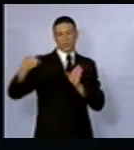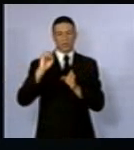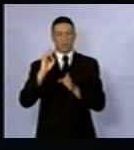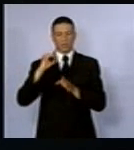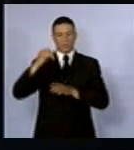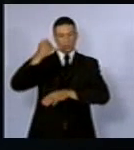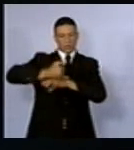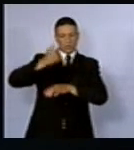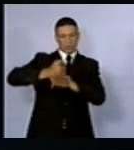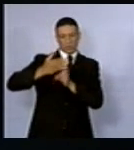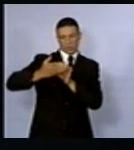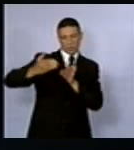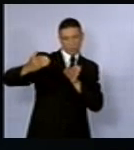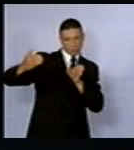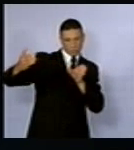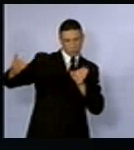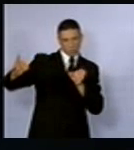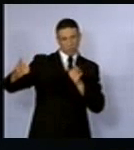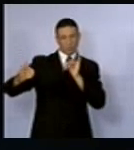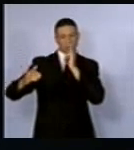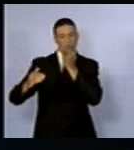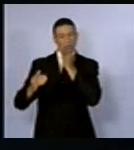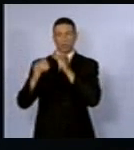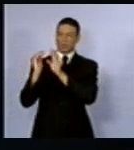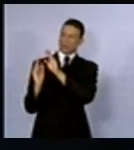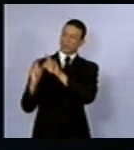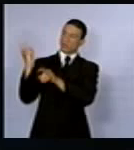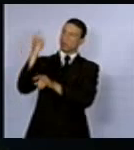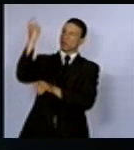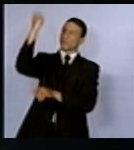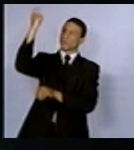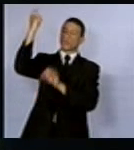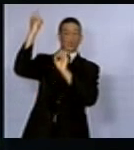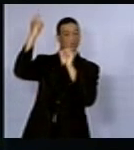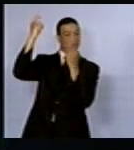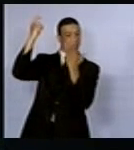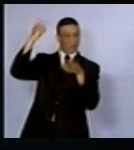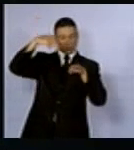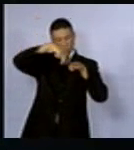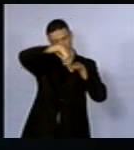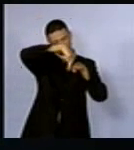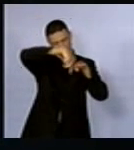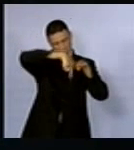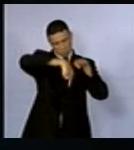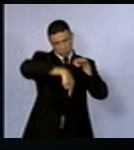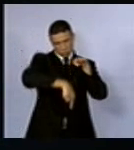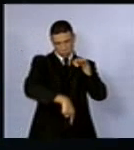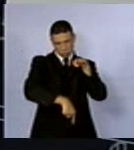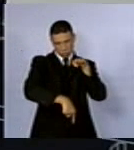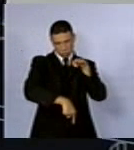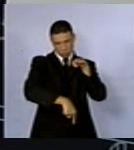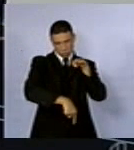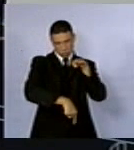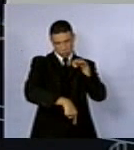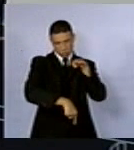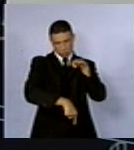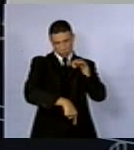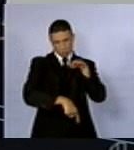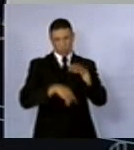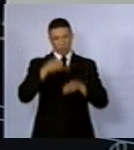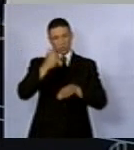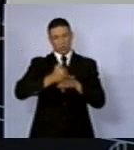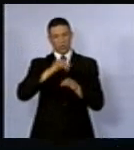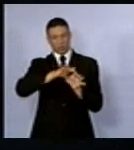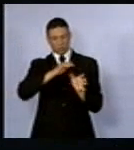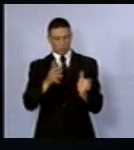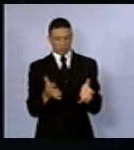Então, ou afasta para o alto ou afasta para baixo. E não há barreira física possível? Não há uma